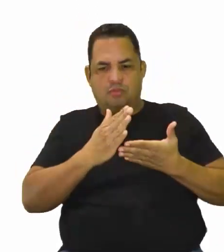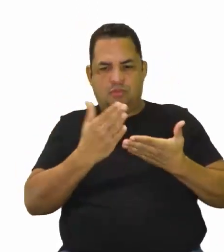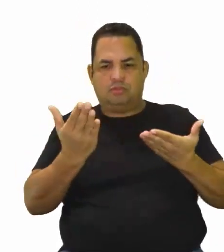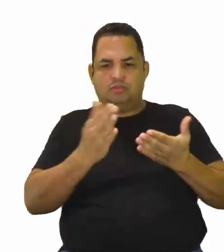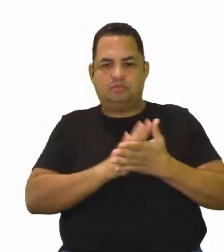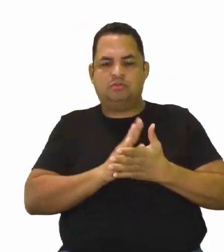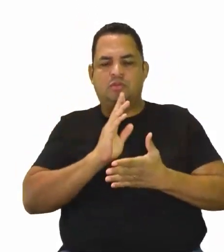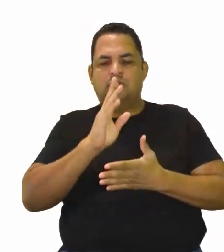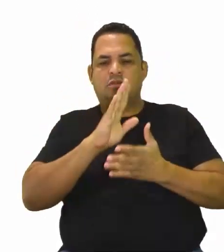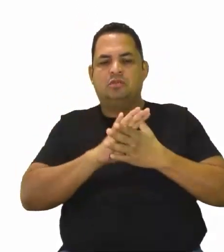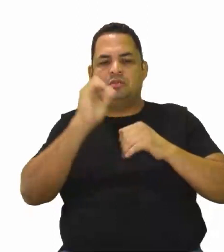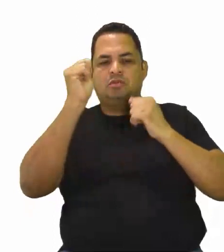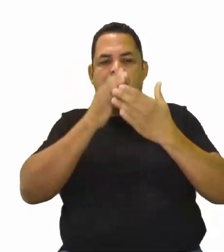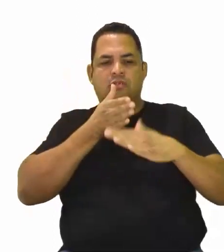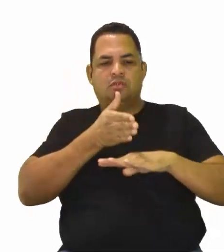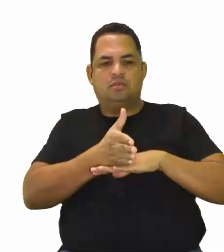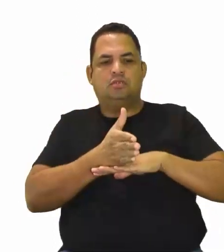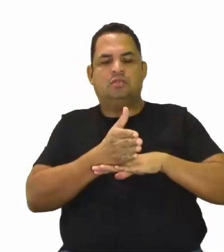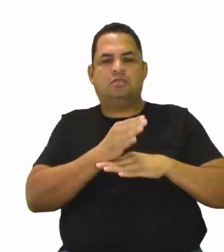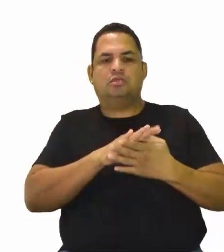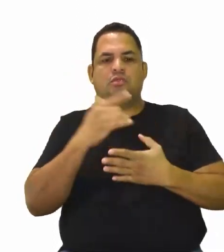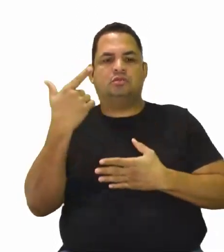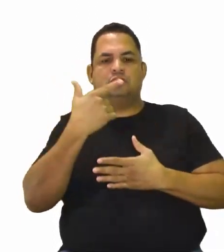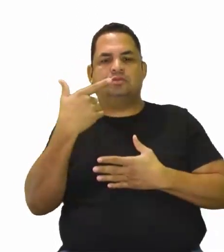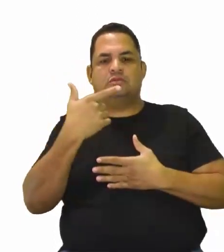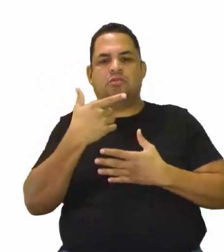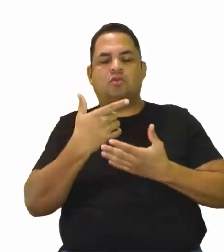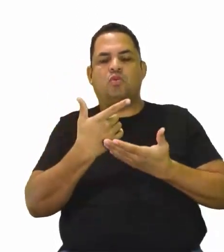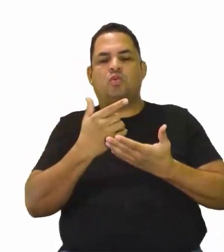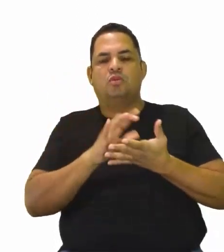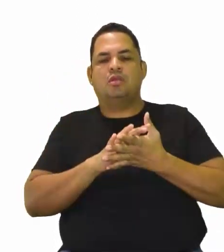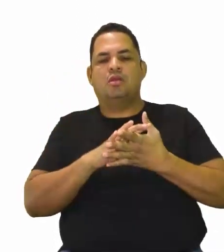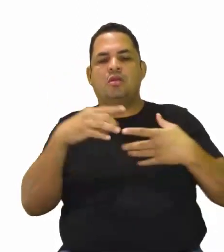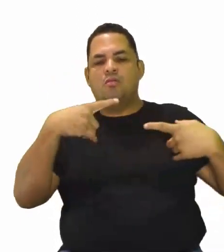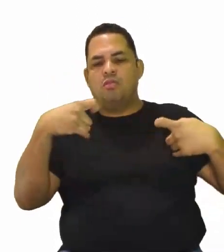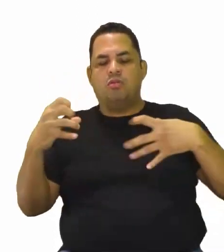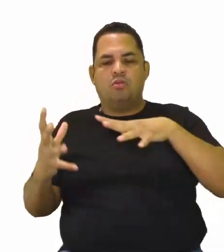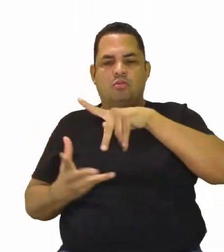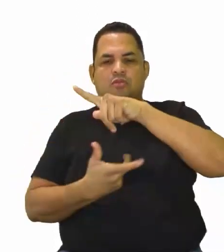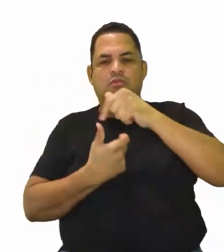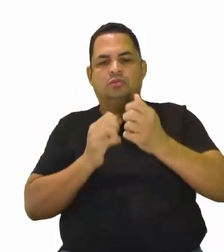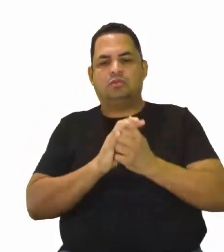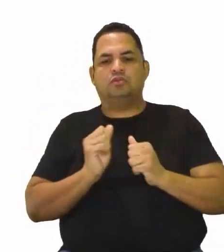Brasil. O Brasil entra na Segunda Guerra Mundial ao lado dos aliados.